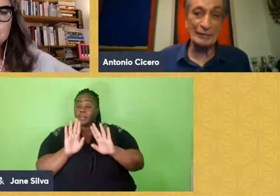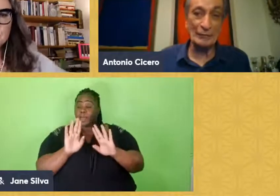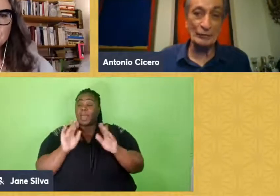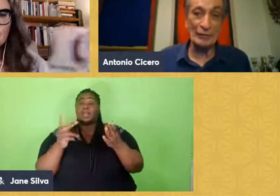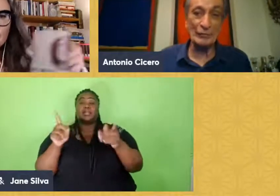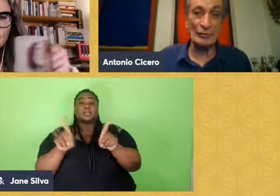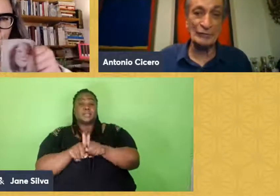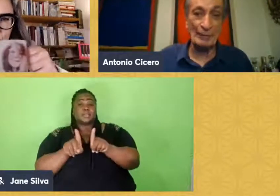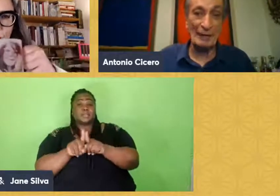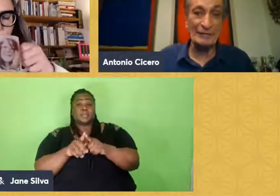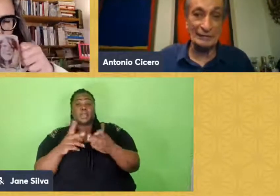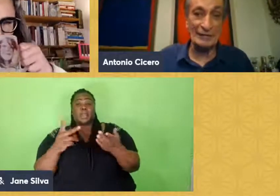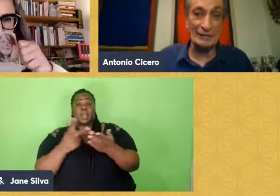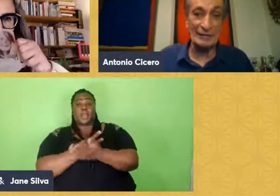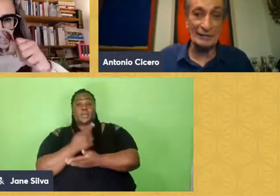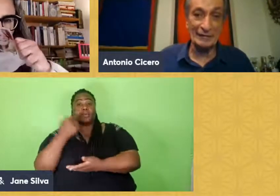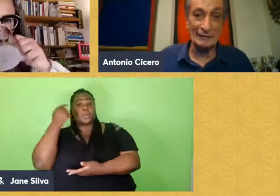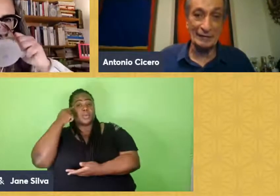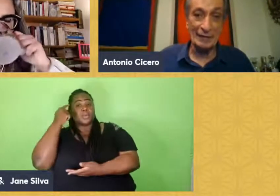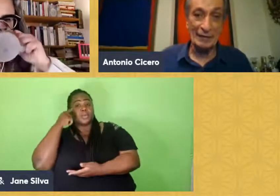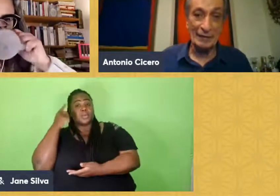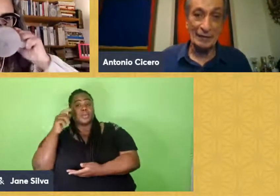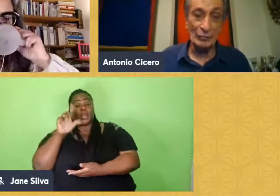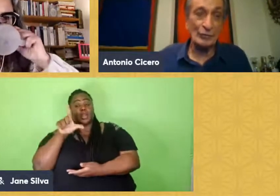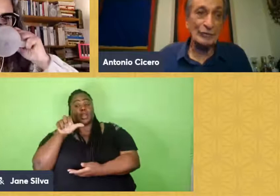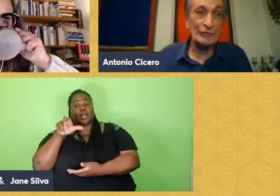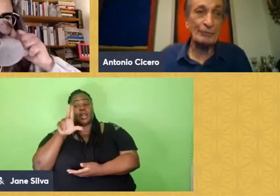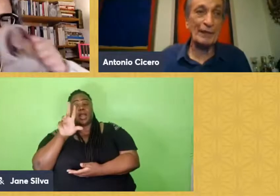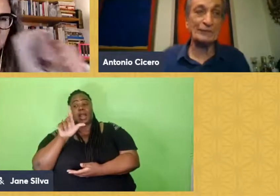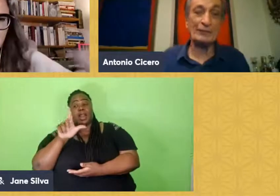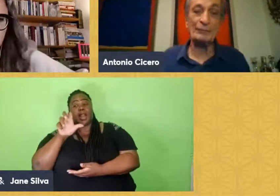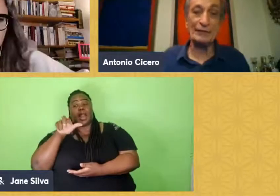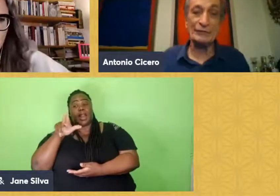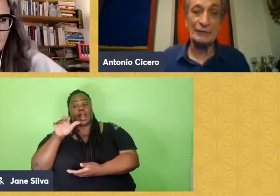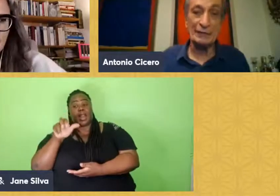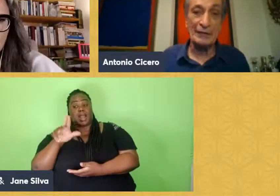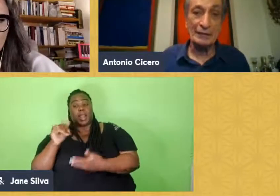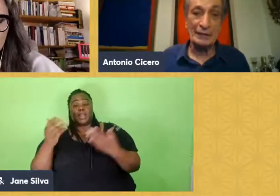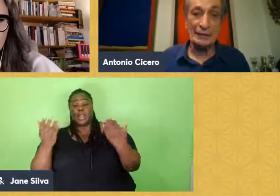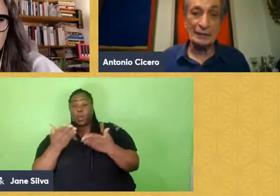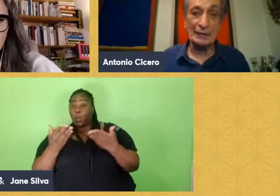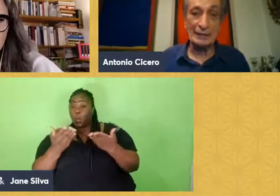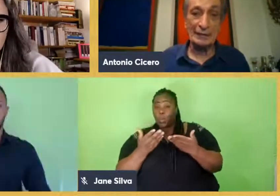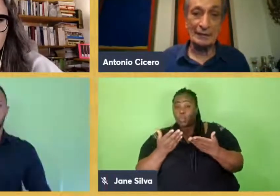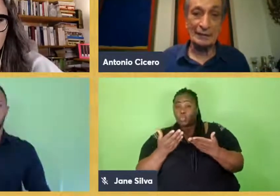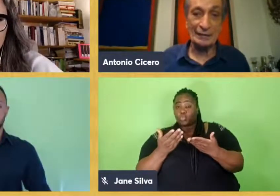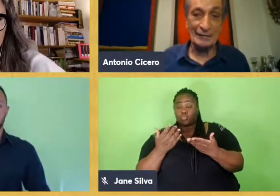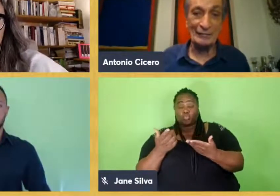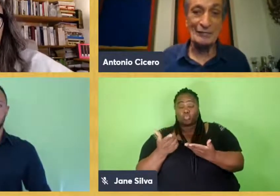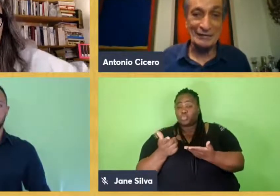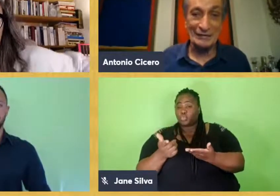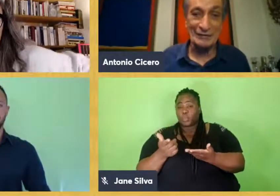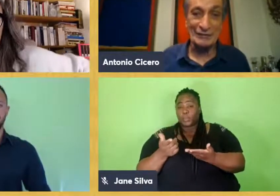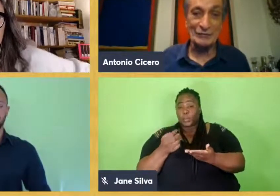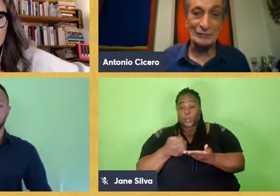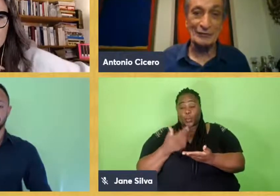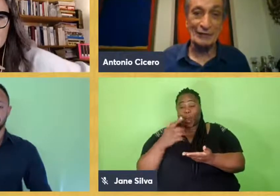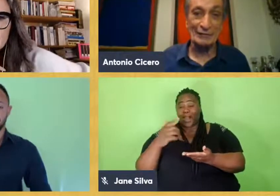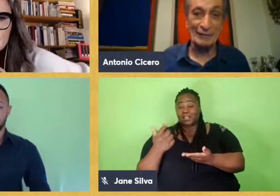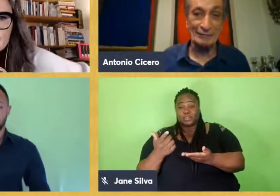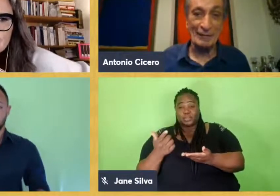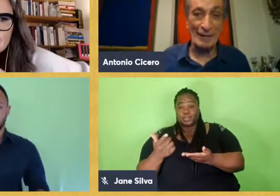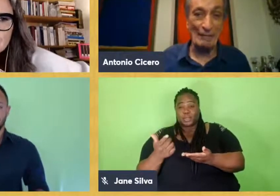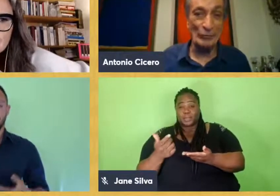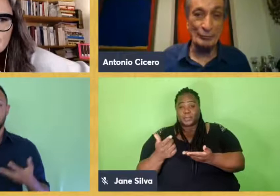ocorre, por exemplo, com a ideologia marxista-leninista. Hoje, praticamente, já não existe isso,